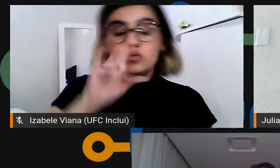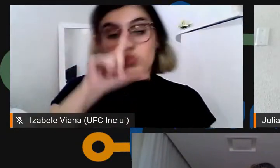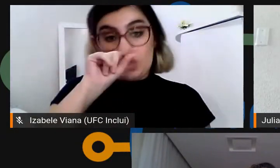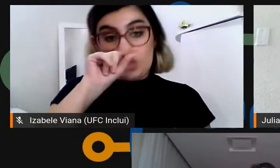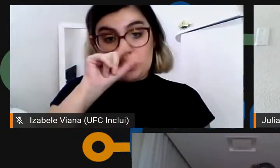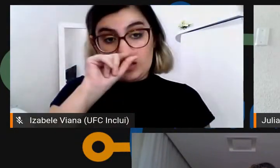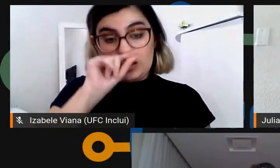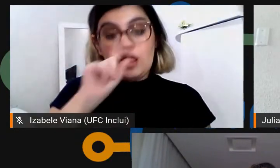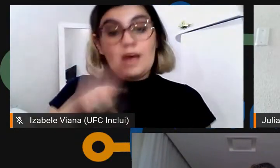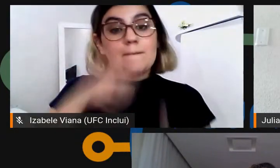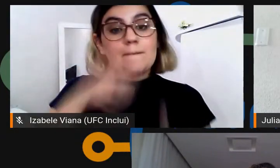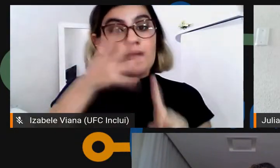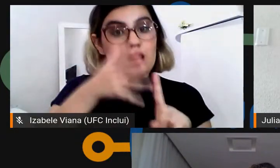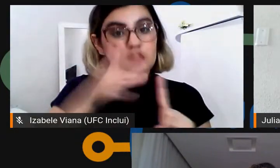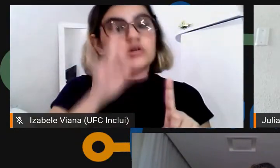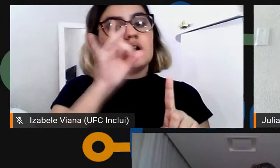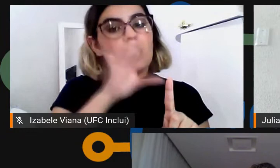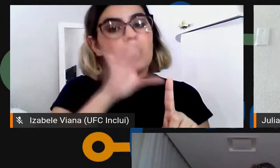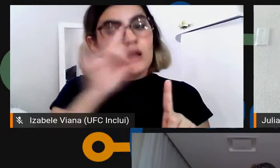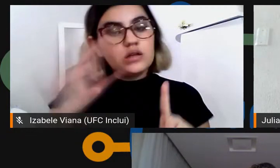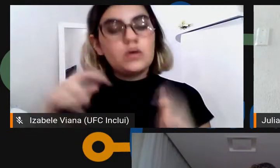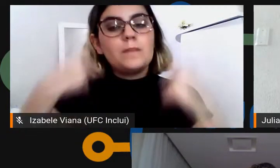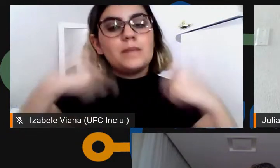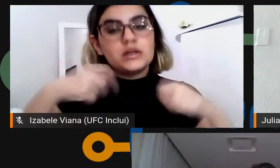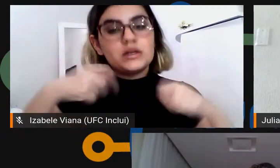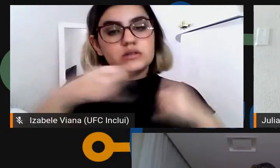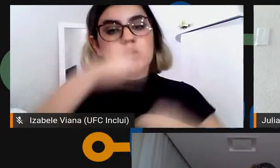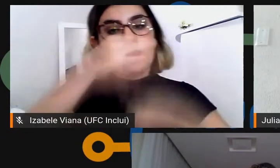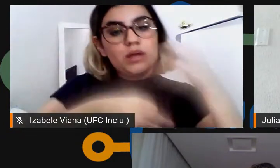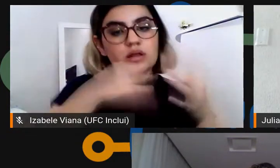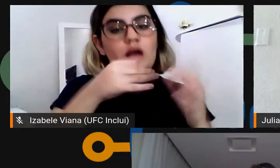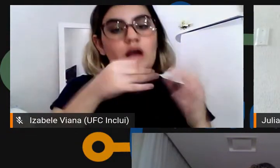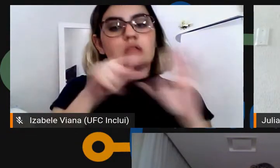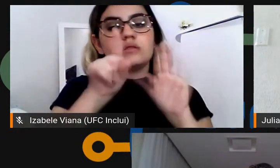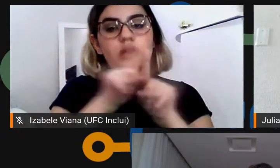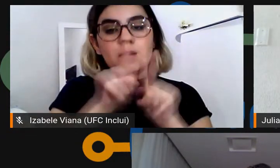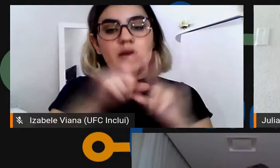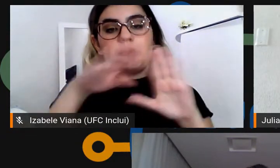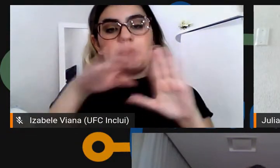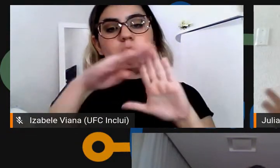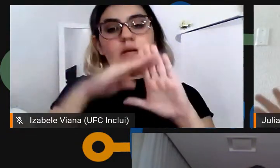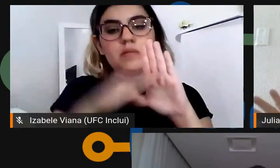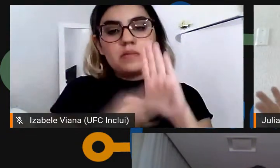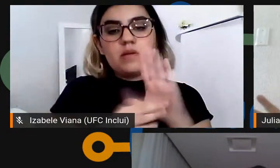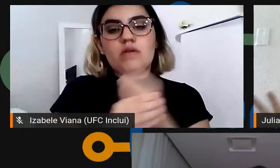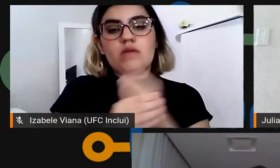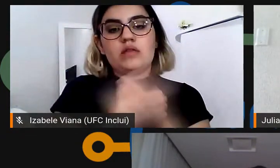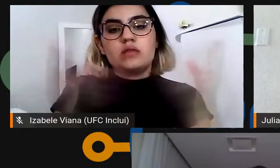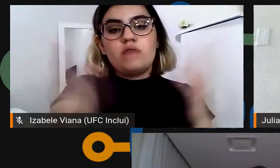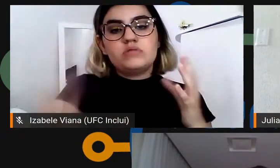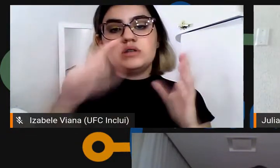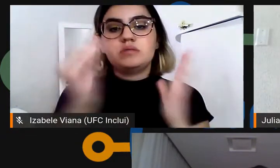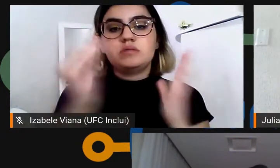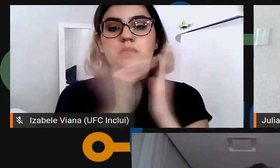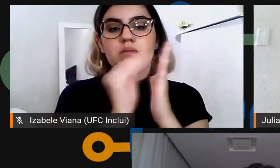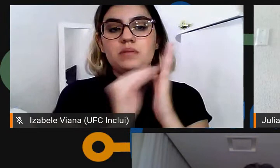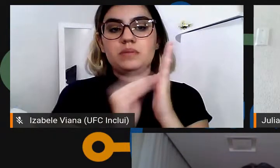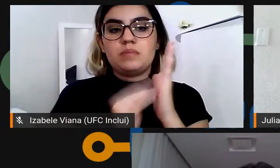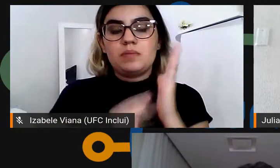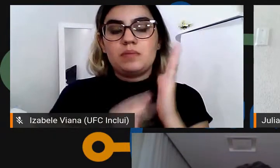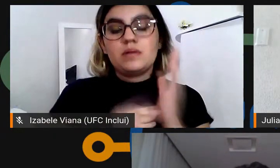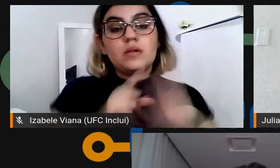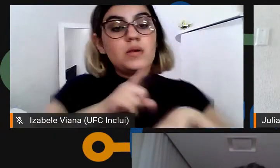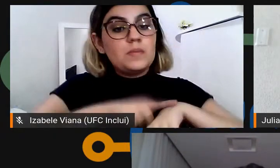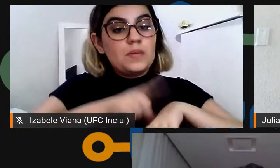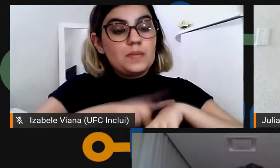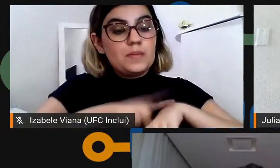Então, durante cada palestra, vocês devem preencher esse formulário que a gente disponibiliza durante as palestras que estão